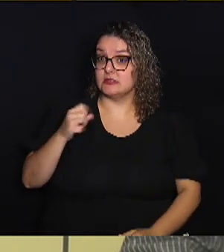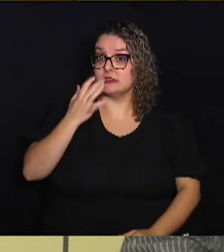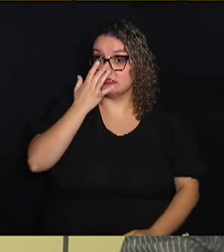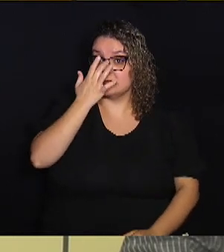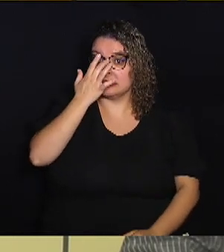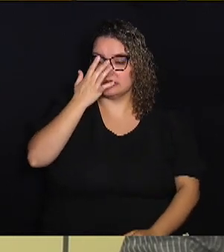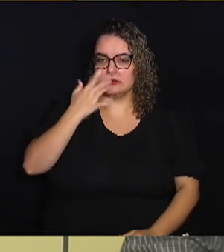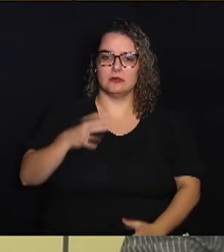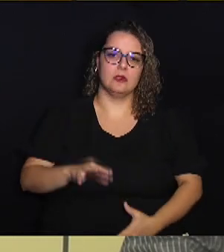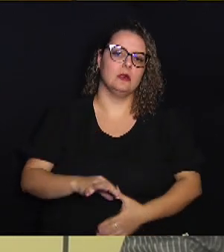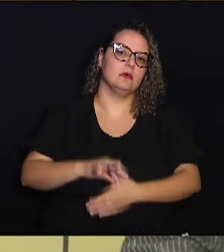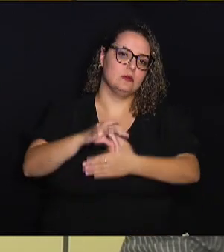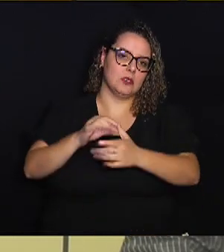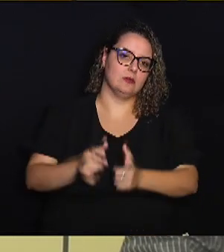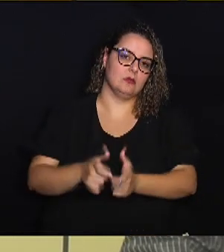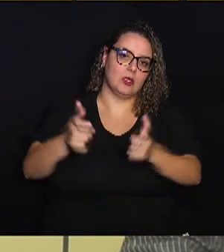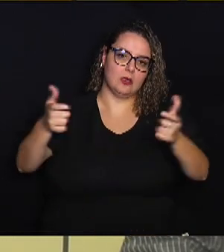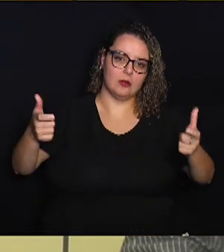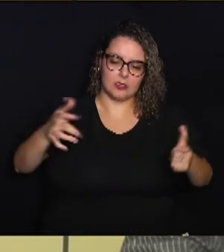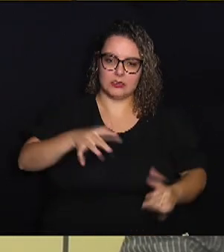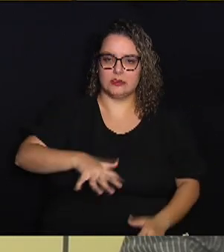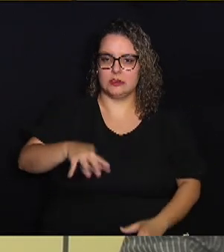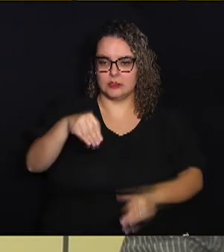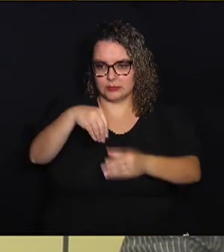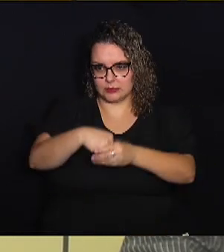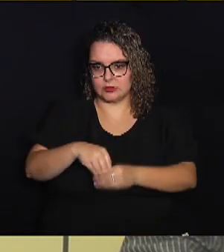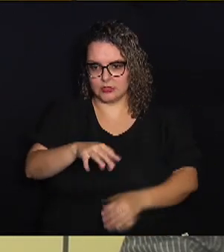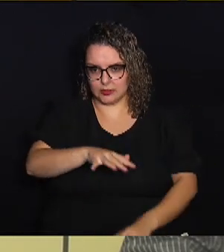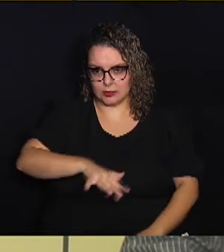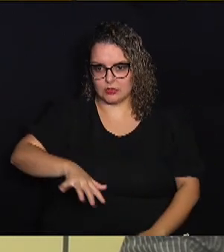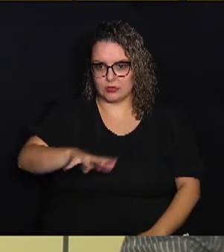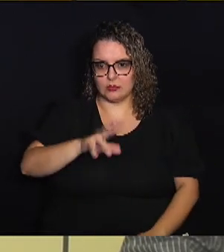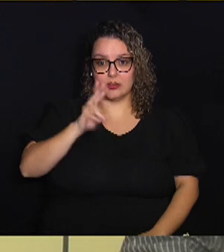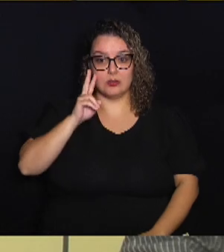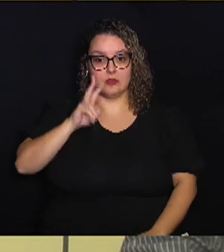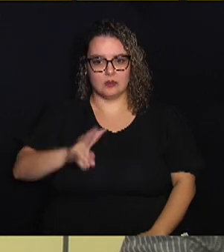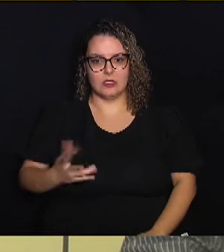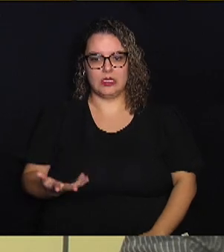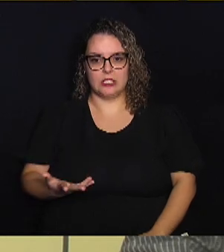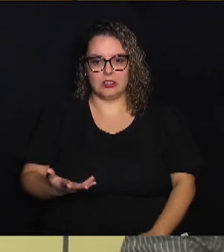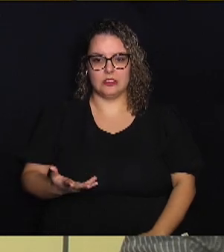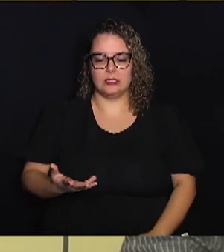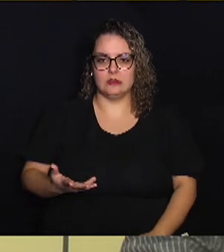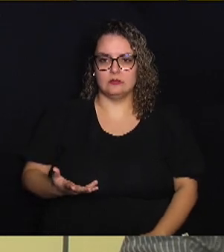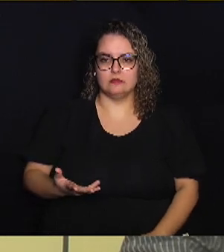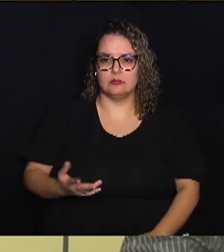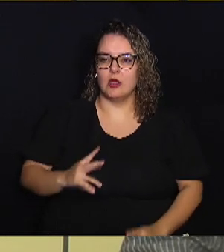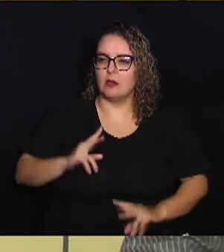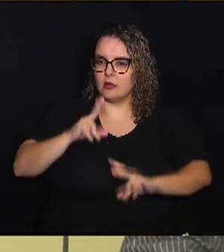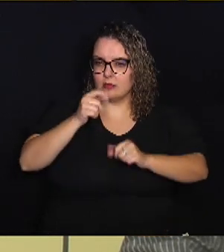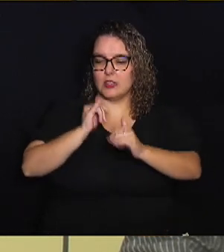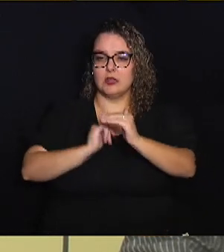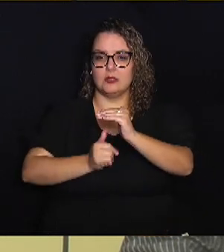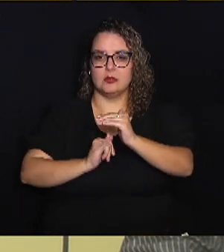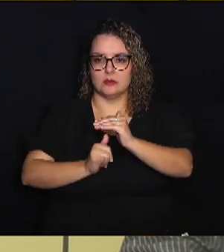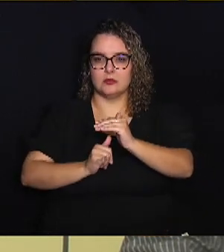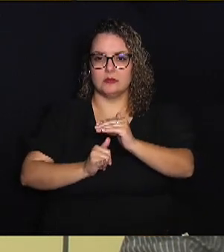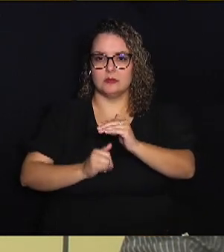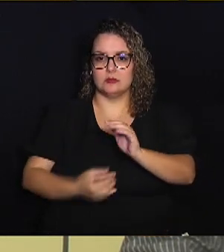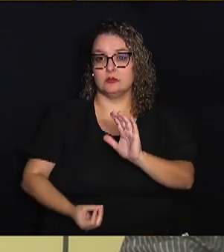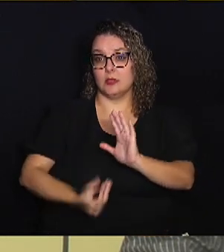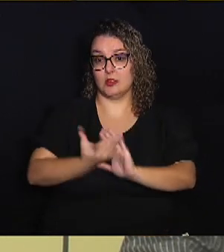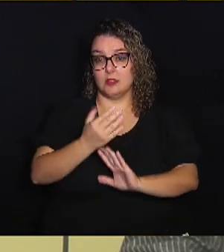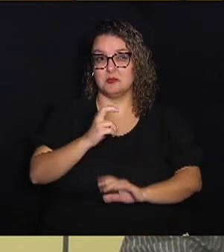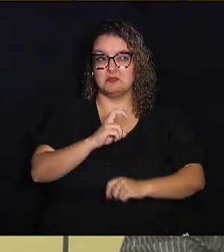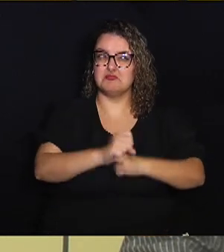Sendo predominante dentro desse cenário. A gente pode ver fortemente que as startups criadas, né, nos últimos